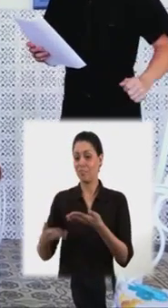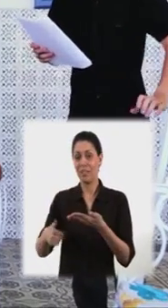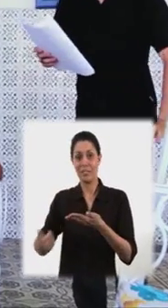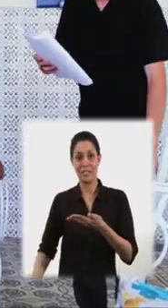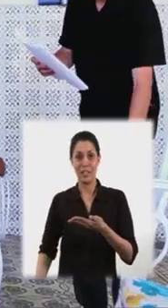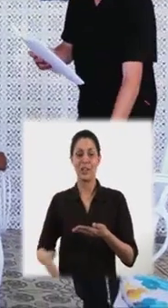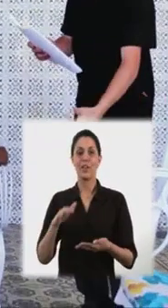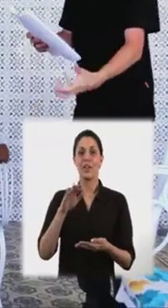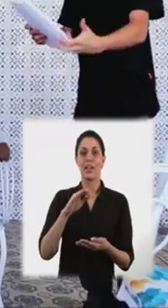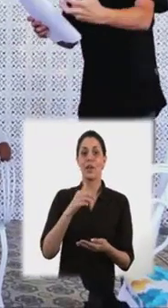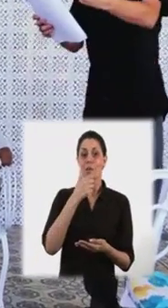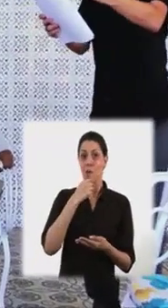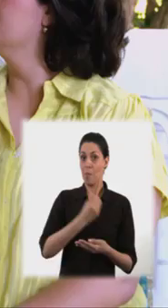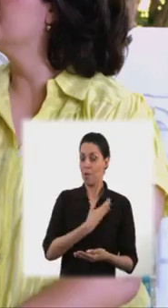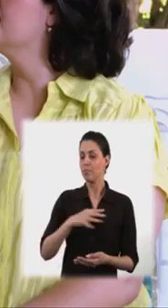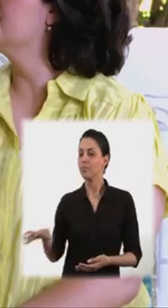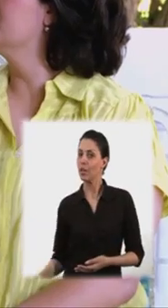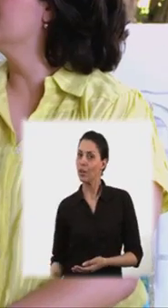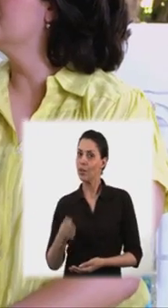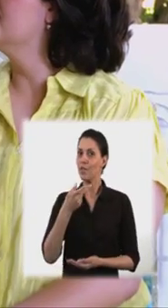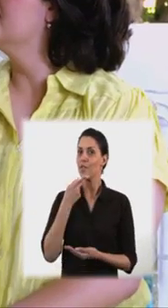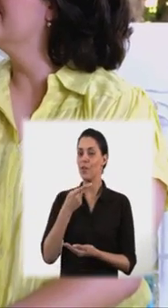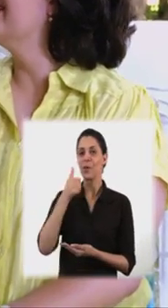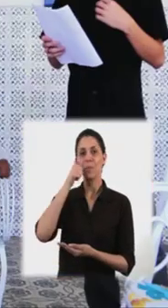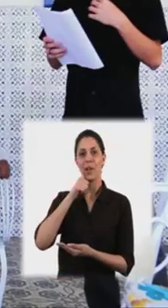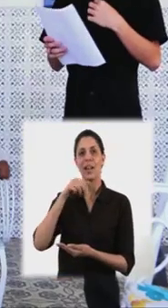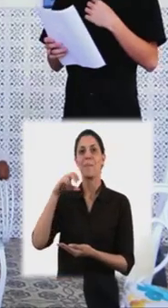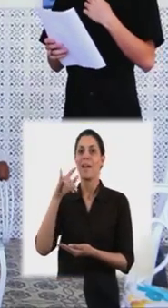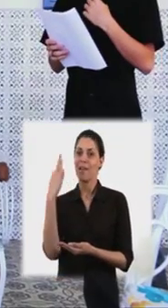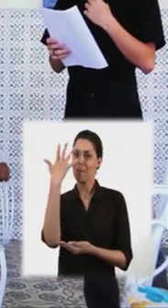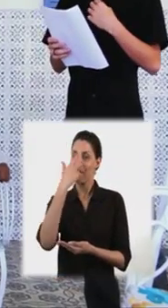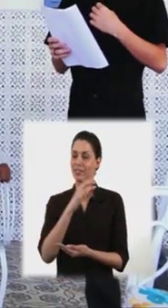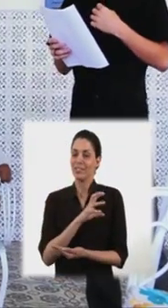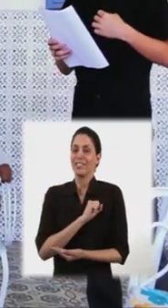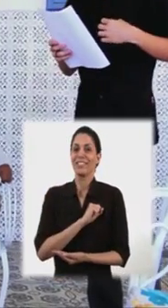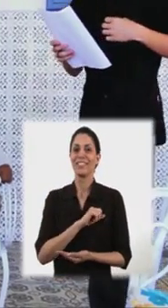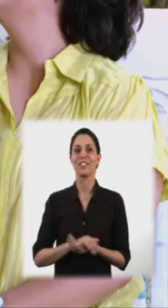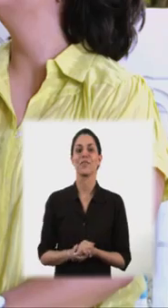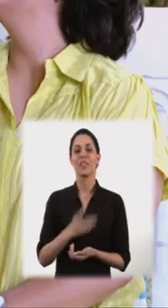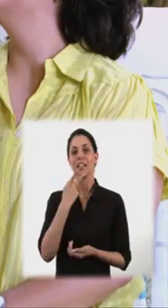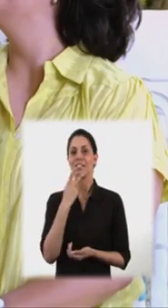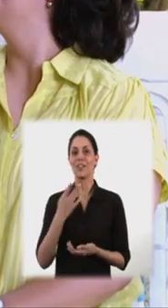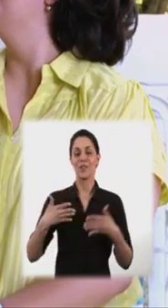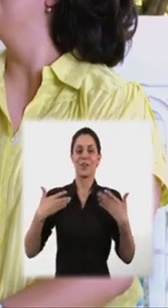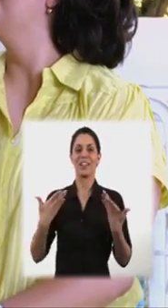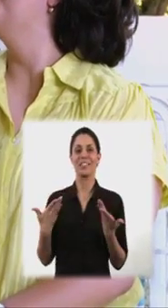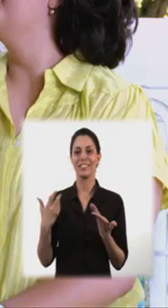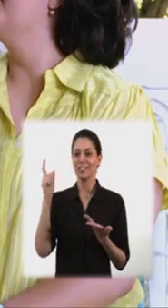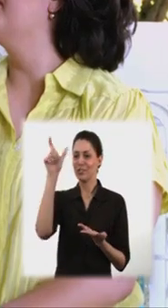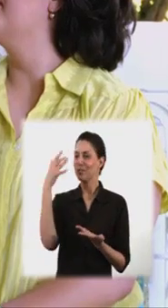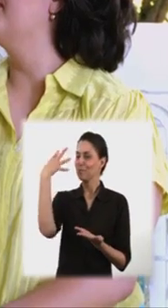e seu Firmino apanhou, e quando viu a donzela de nome Maria Bela, Firmino se apaixonou. Olha, e disse todo contente: